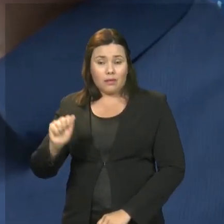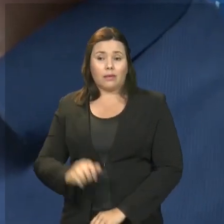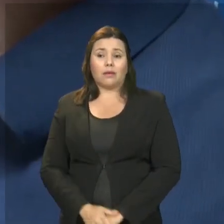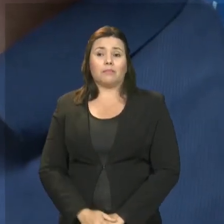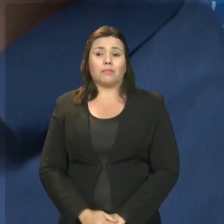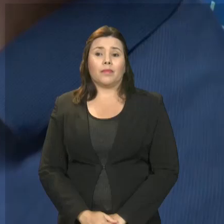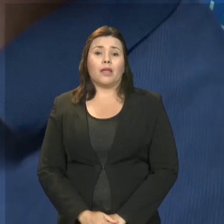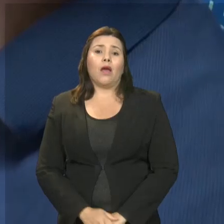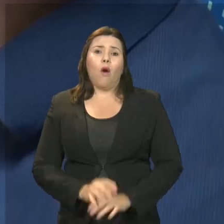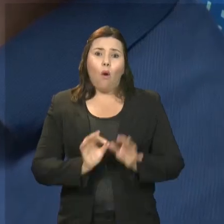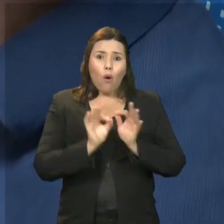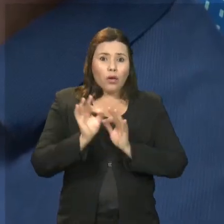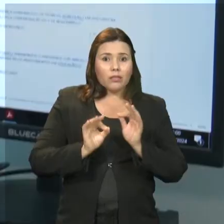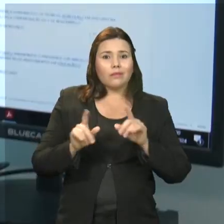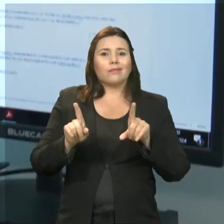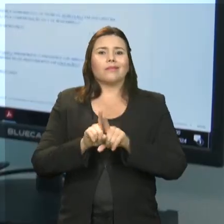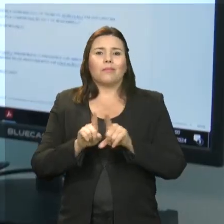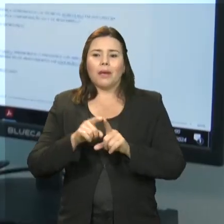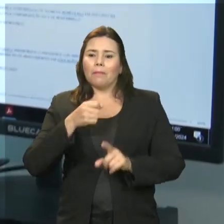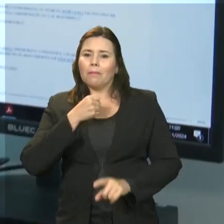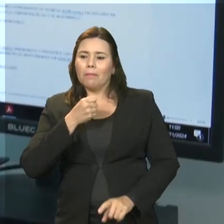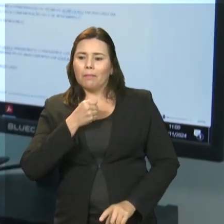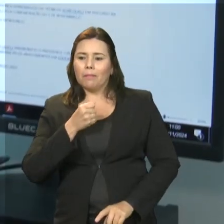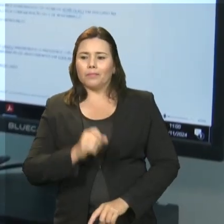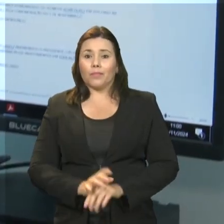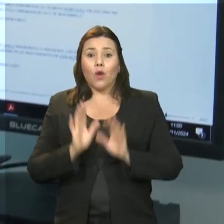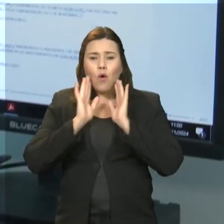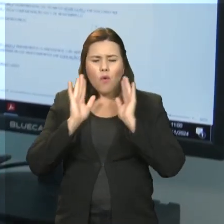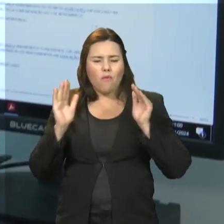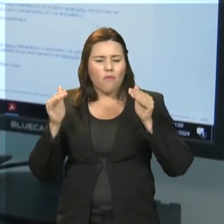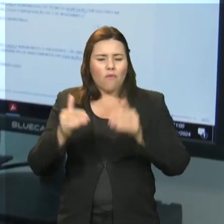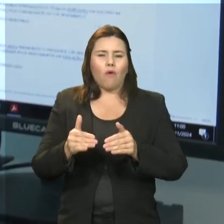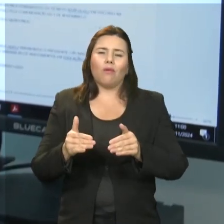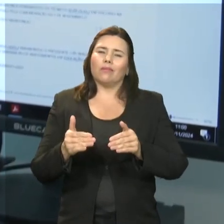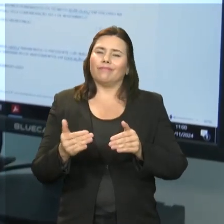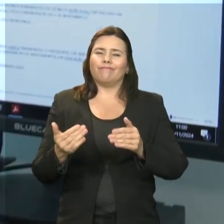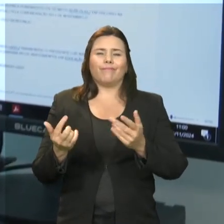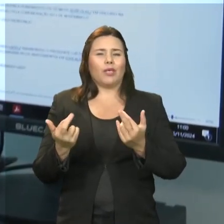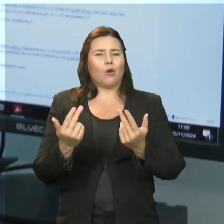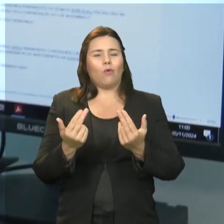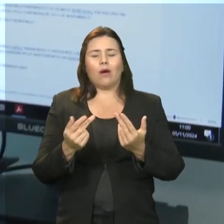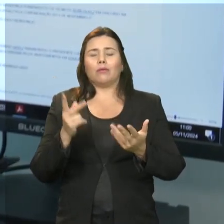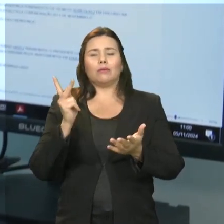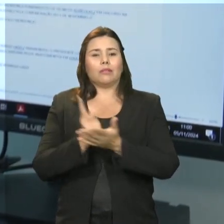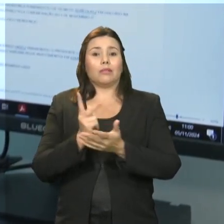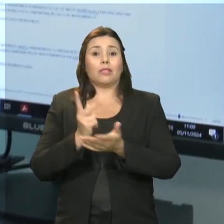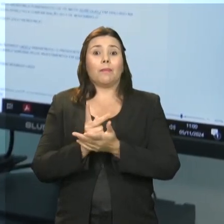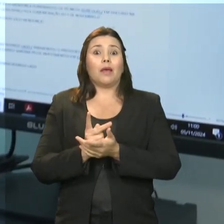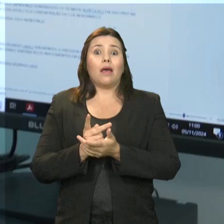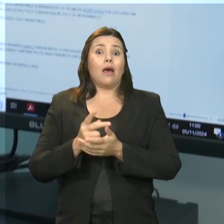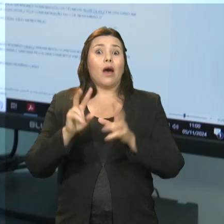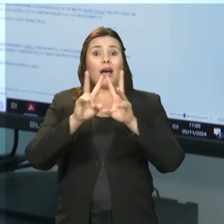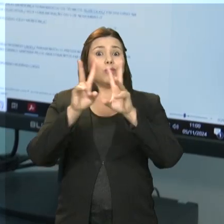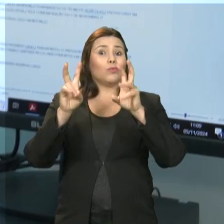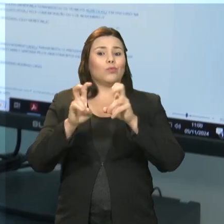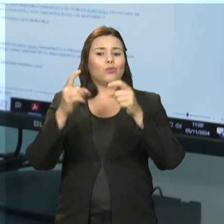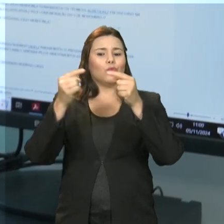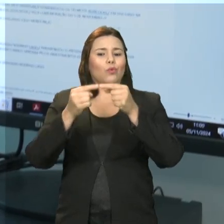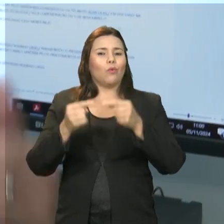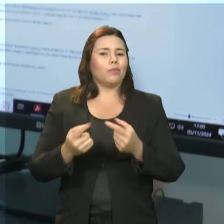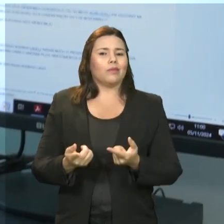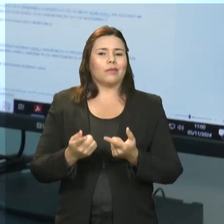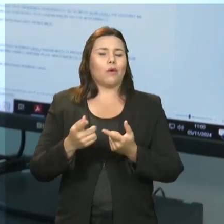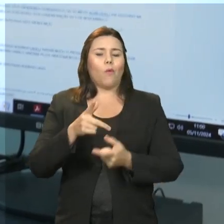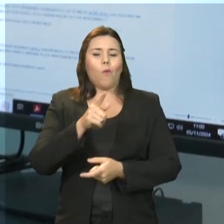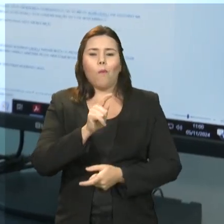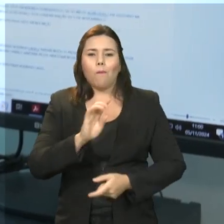sabe o quanto é importante a pauta. O foco é o mesmo, é utilidade pública, é o que vai servir o